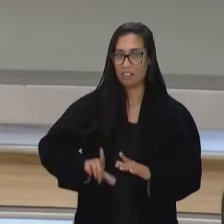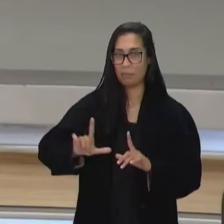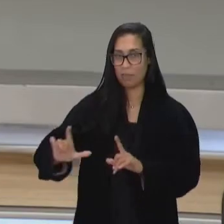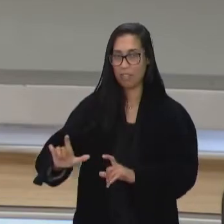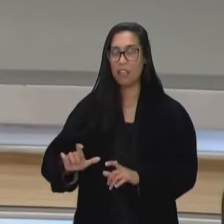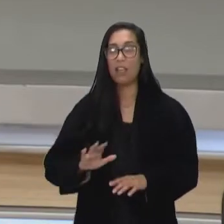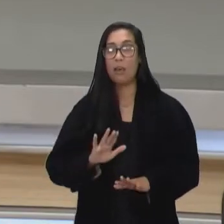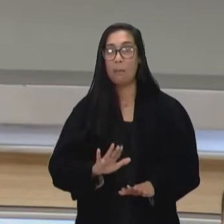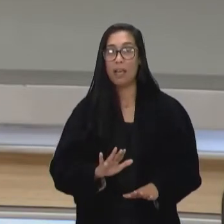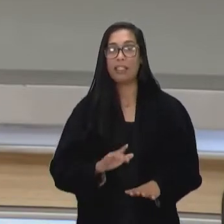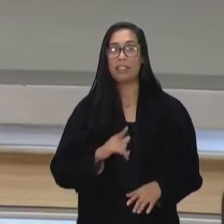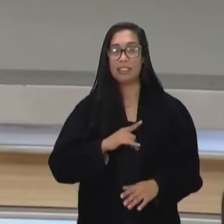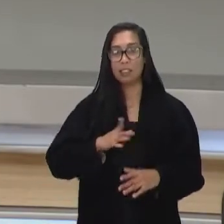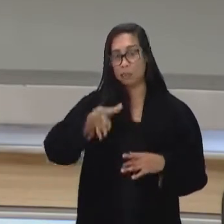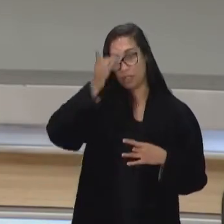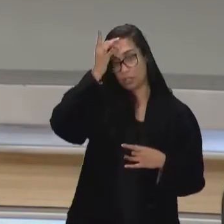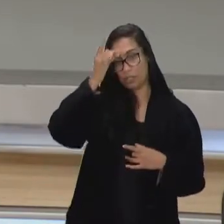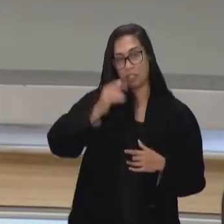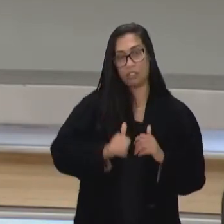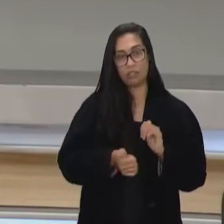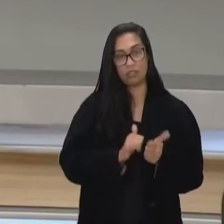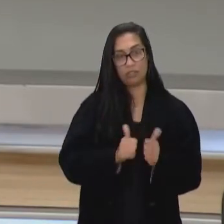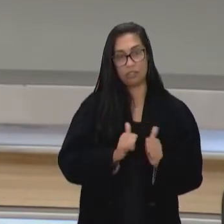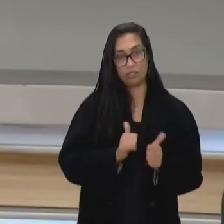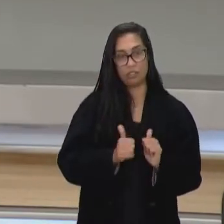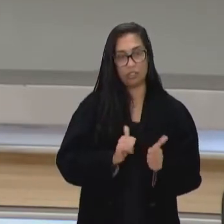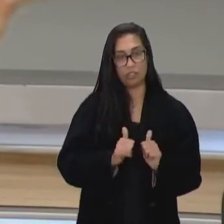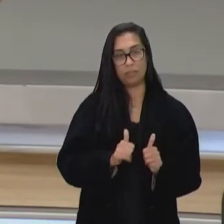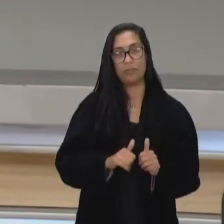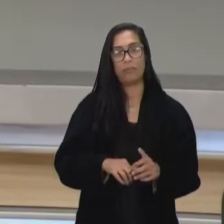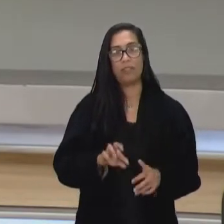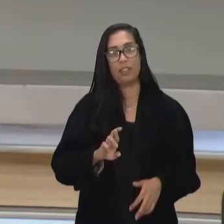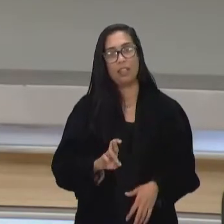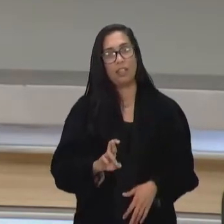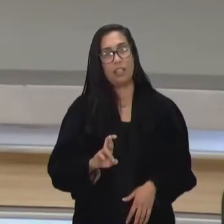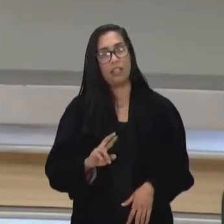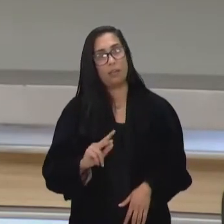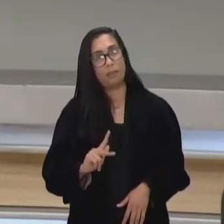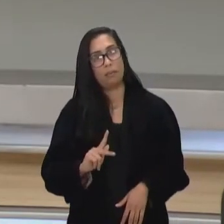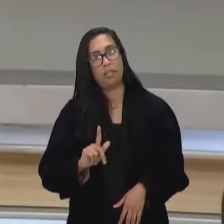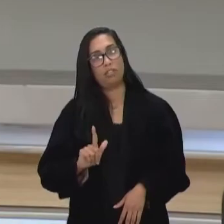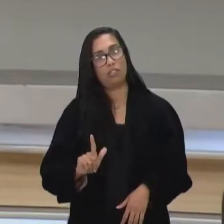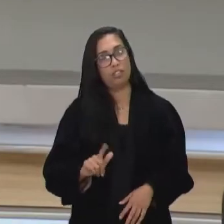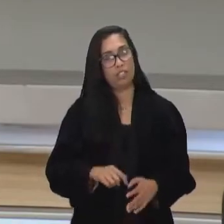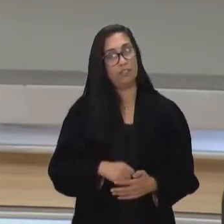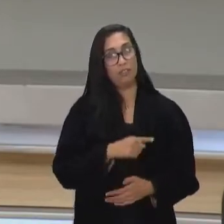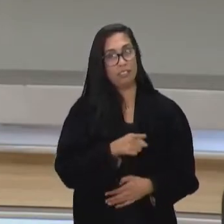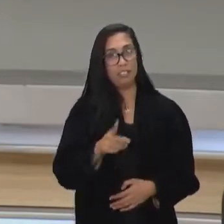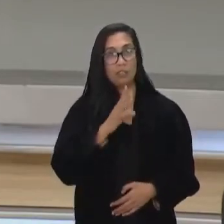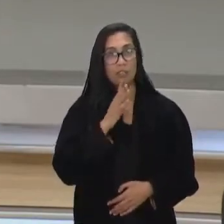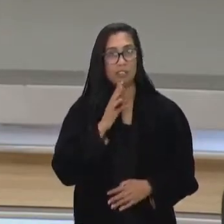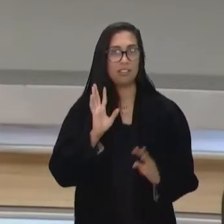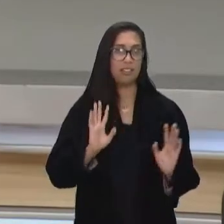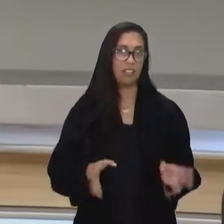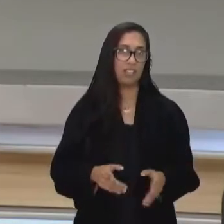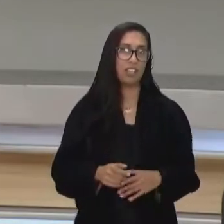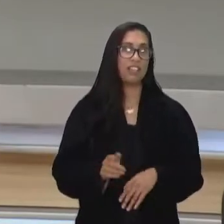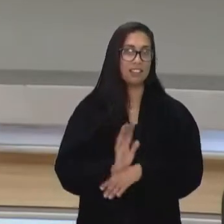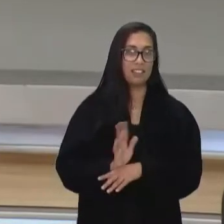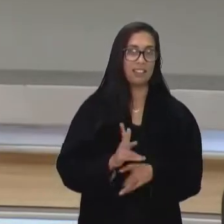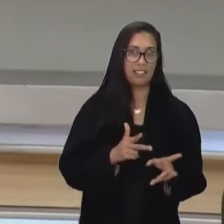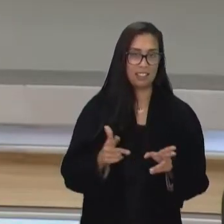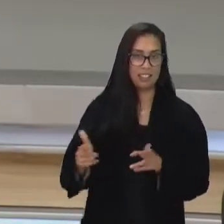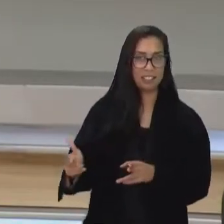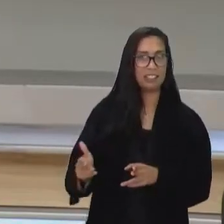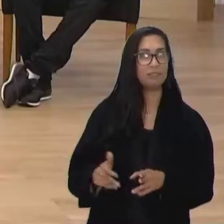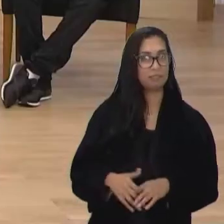os personagens jogando RPG. Eu acho que vocês já conheciam o RPG antes daquela série que a gente